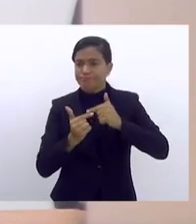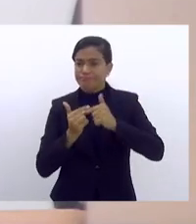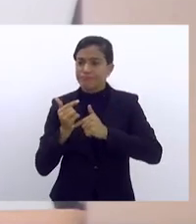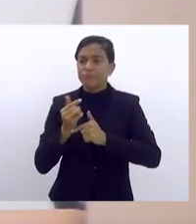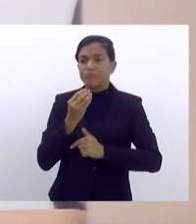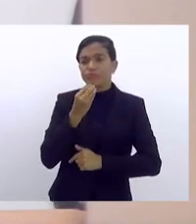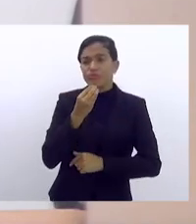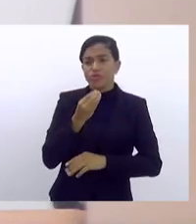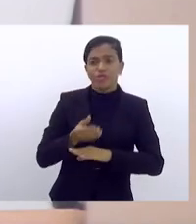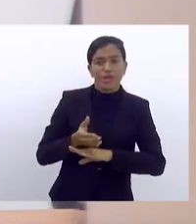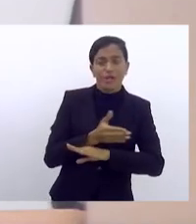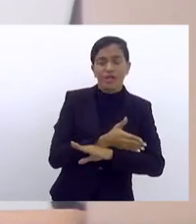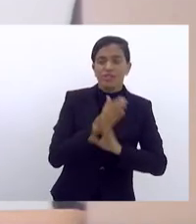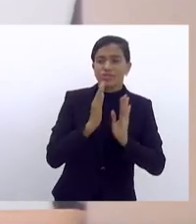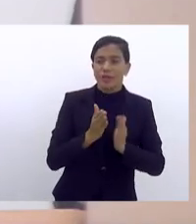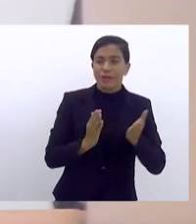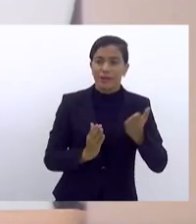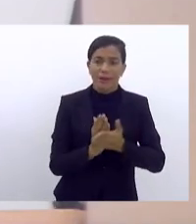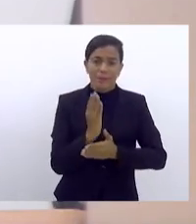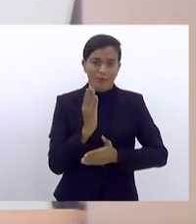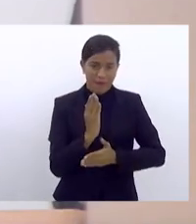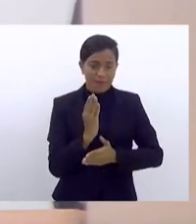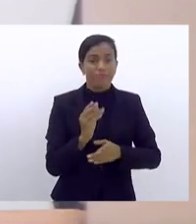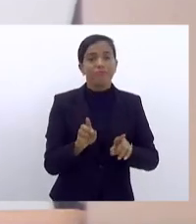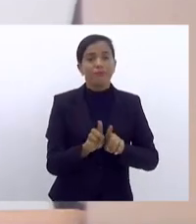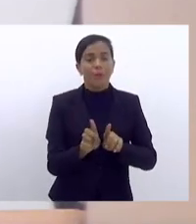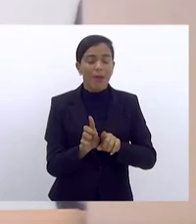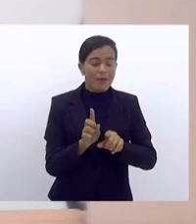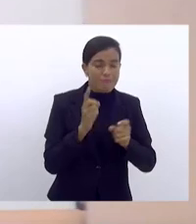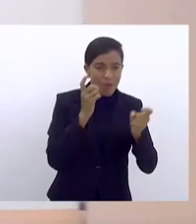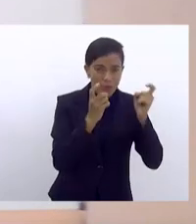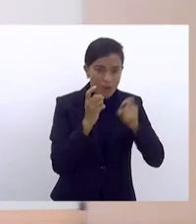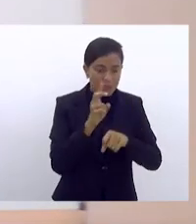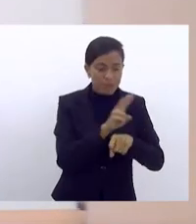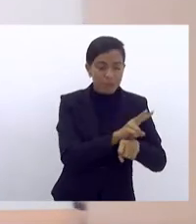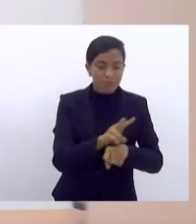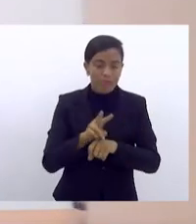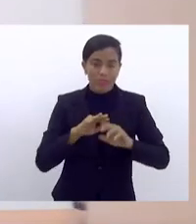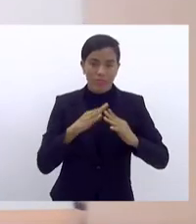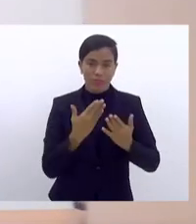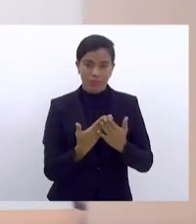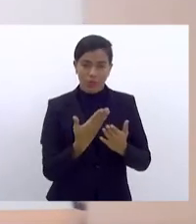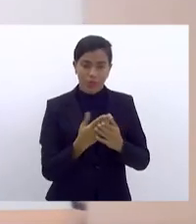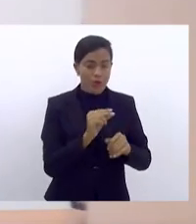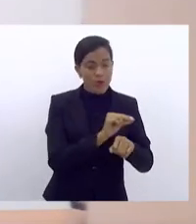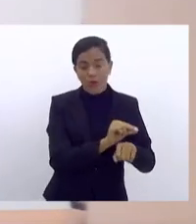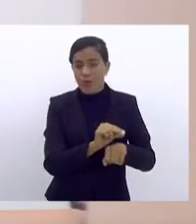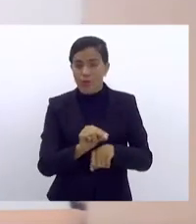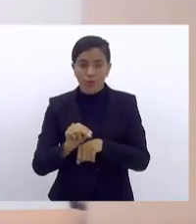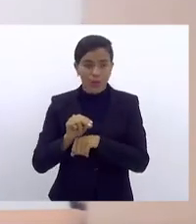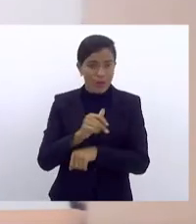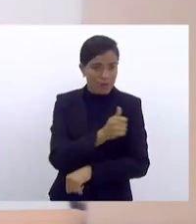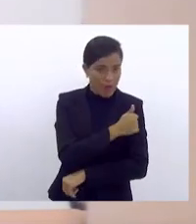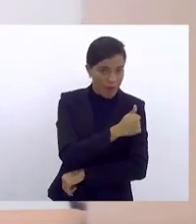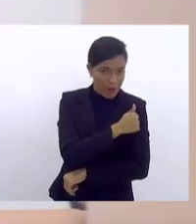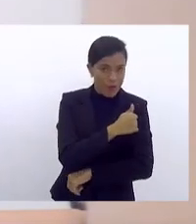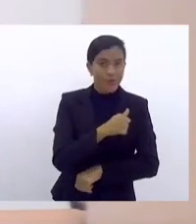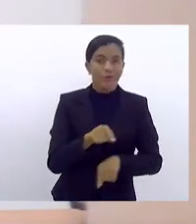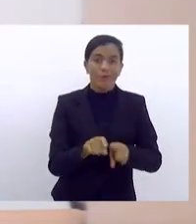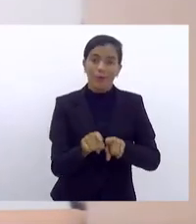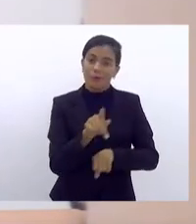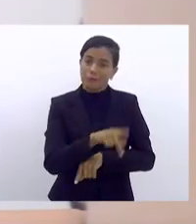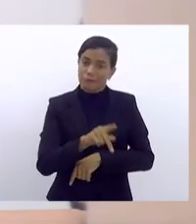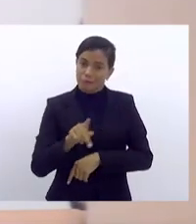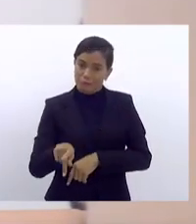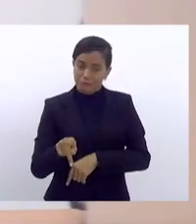estar cuidando melhor do nosso ambiente escolar e volto a dizer cuidando dos alunos dos docentes